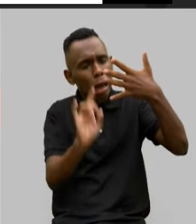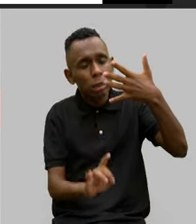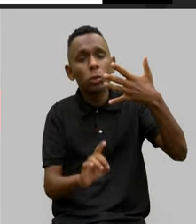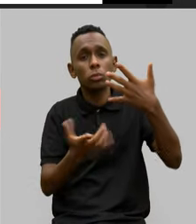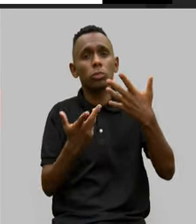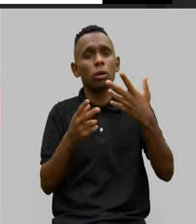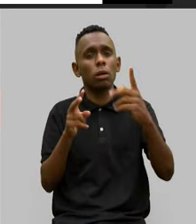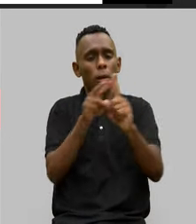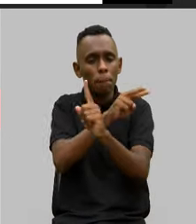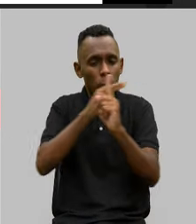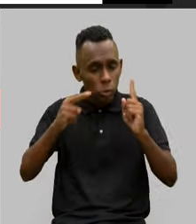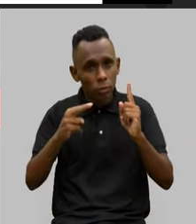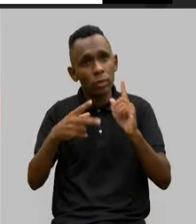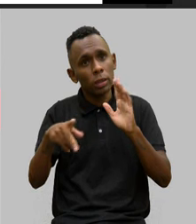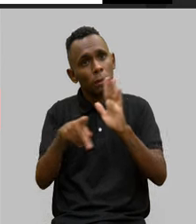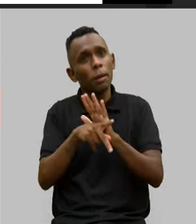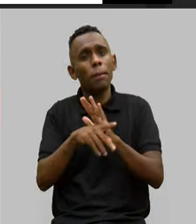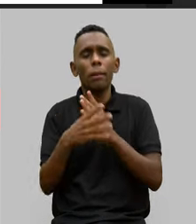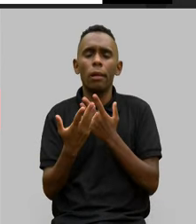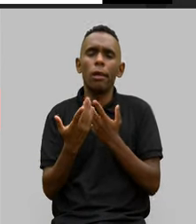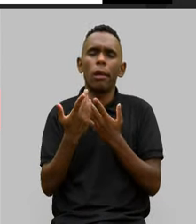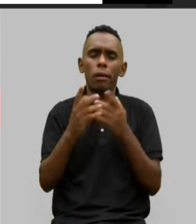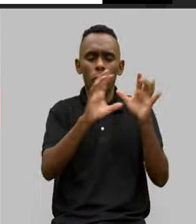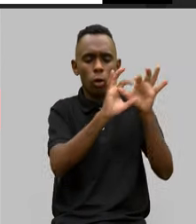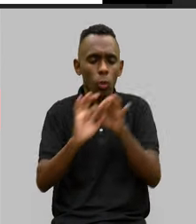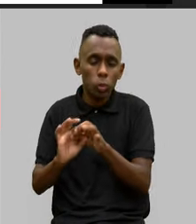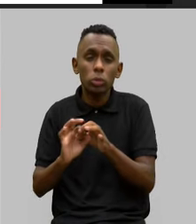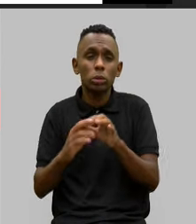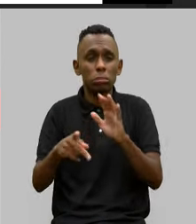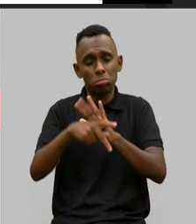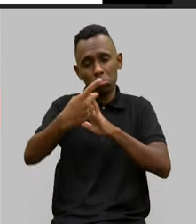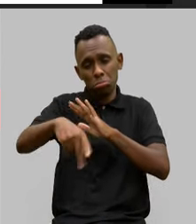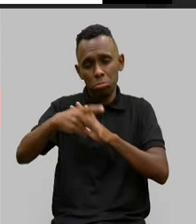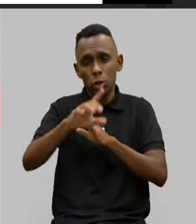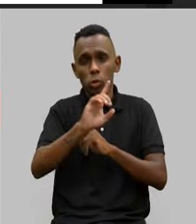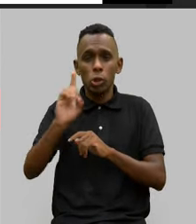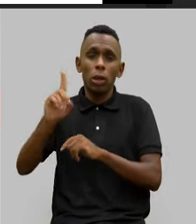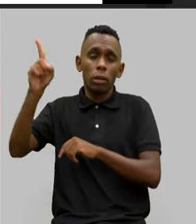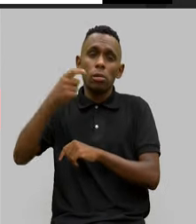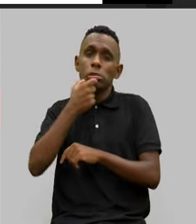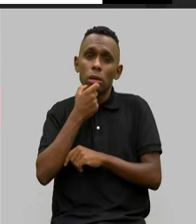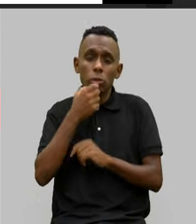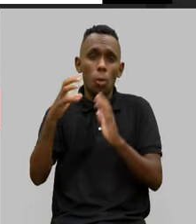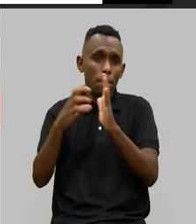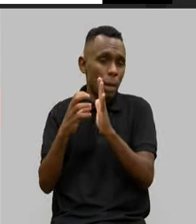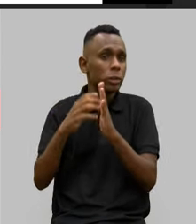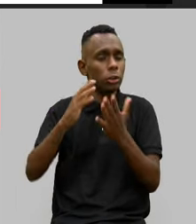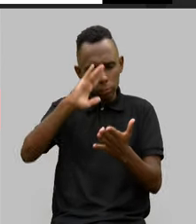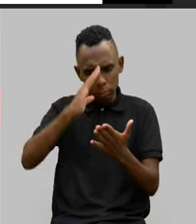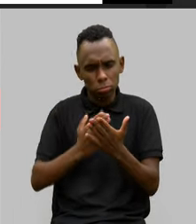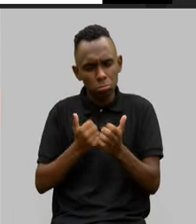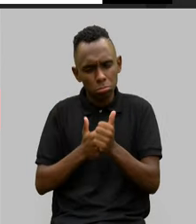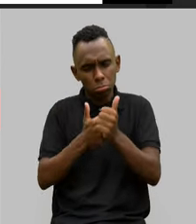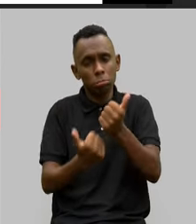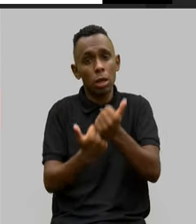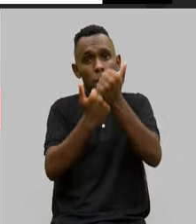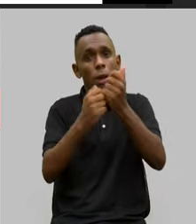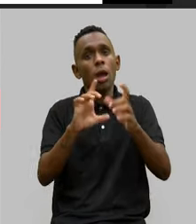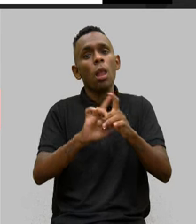visão mas e como disse nessa contextualização da própria direita ideológica americana favorável à